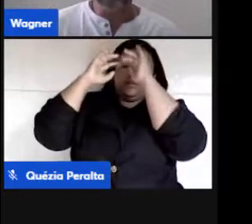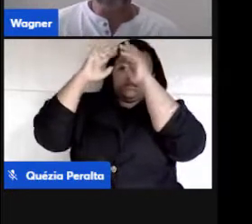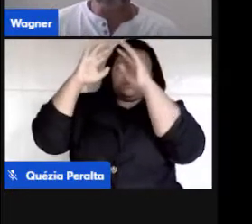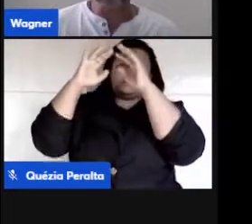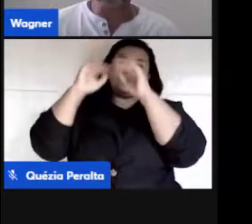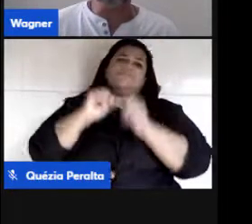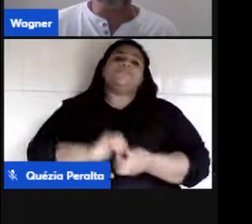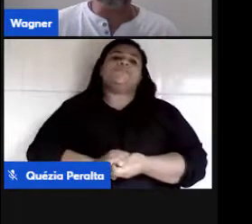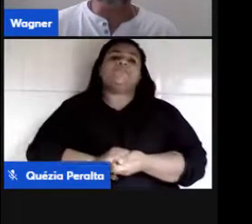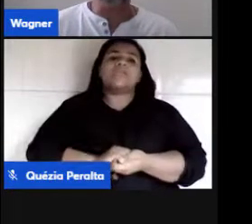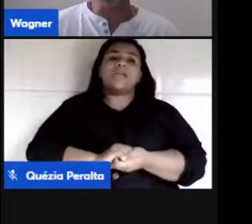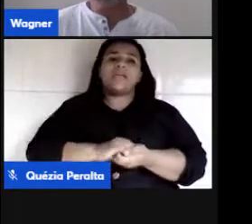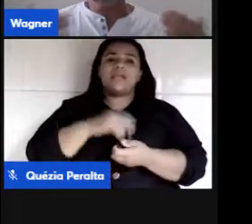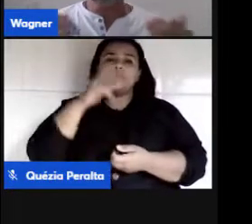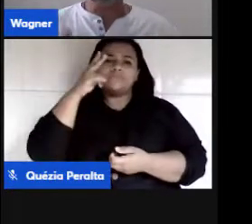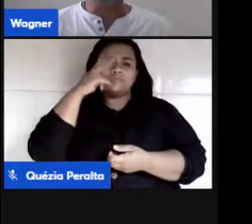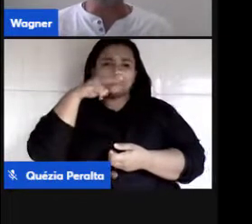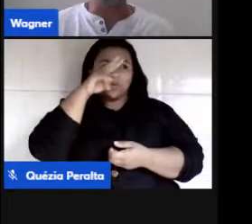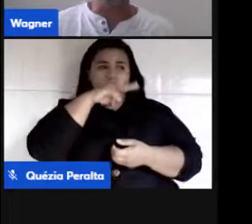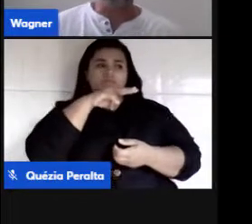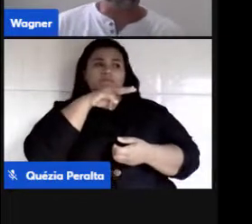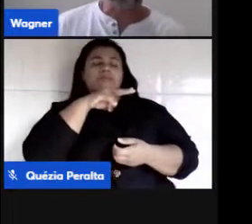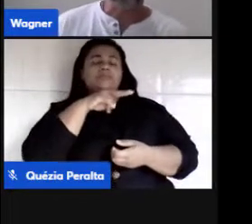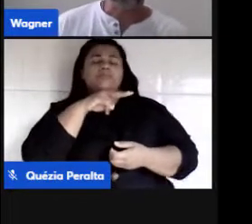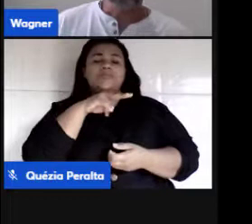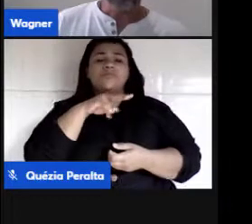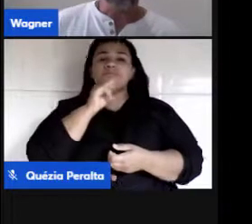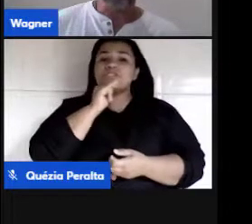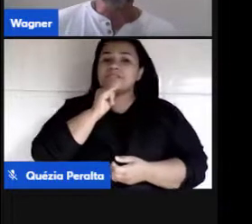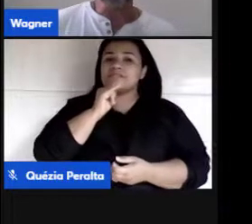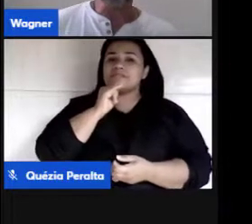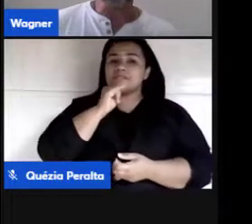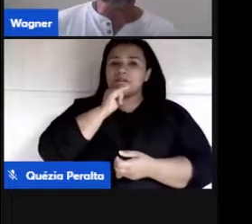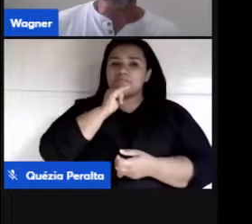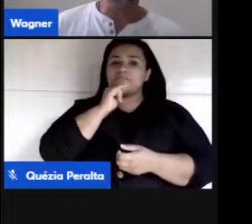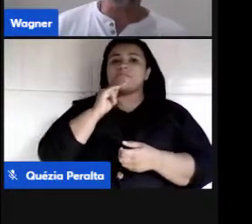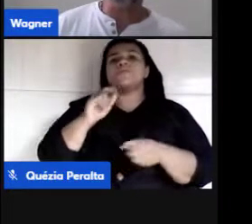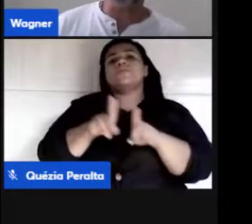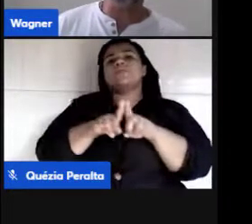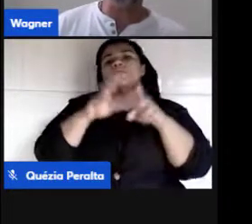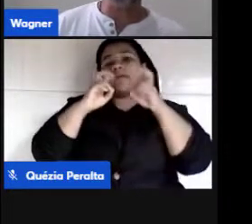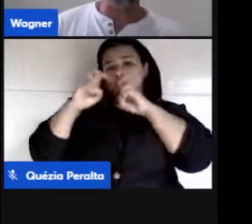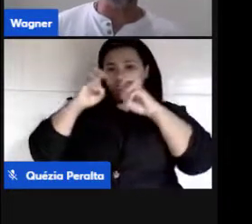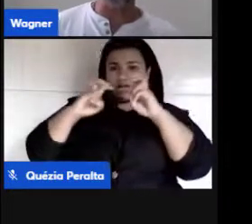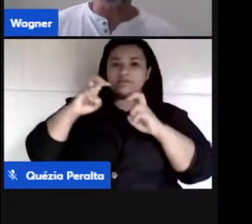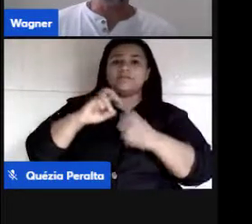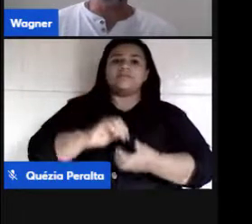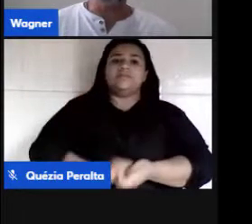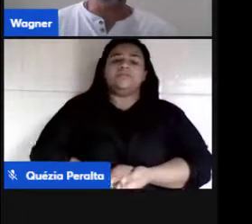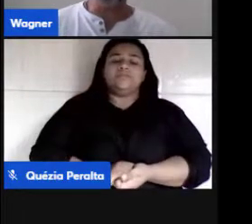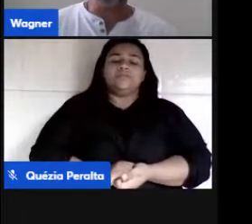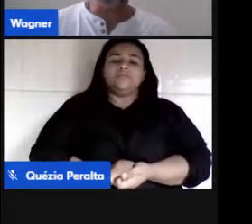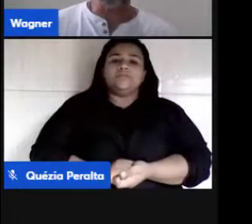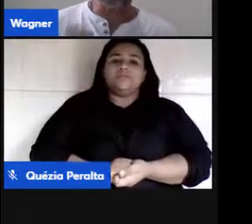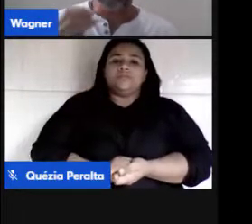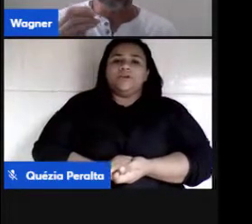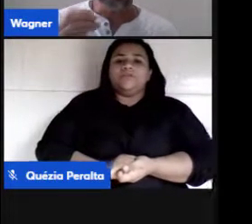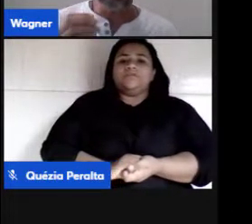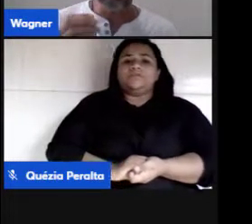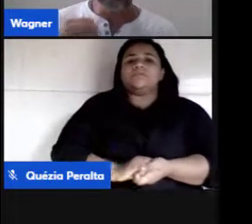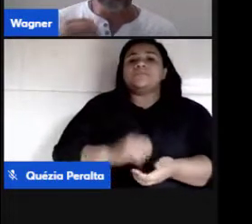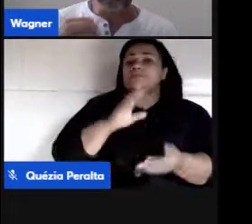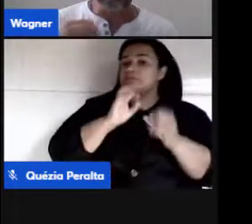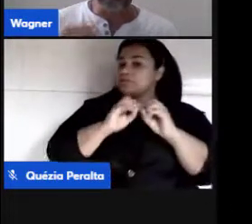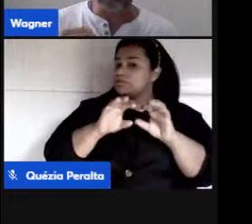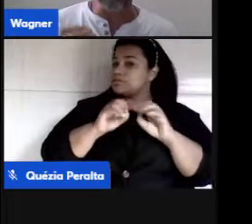visual, além da oralidade. E para reforçar o atendimento online da CEMED, onde nós estaremos